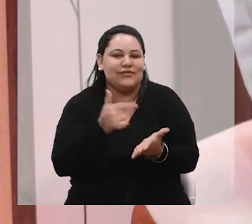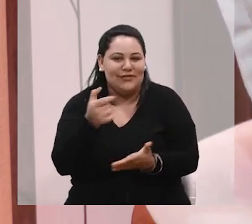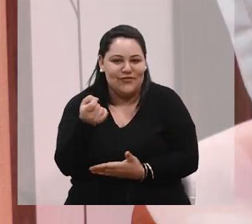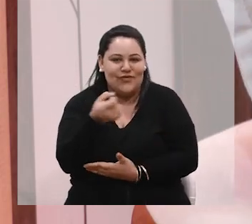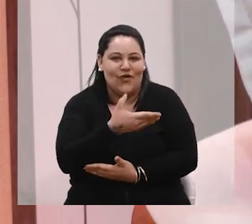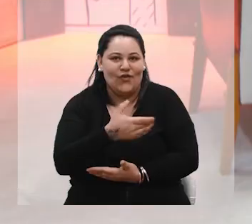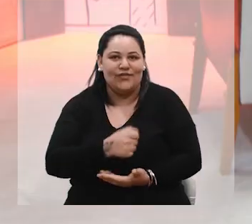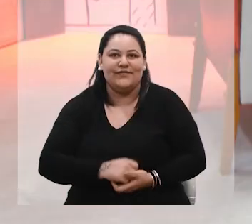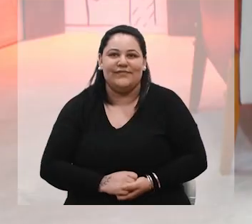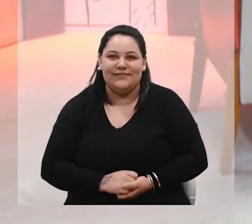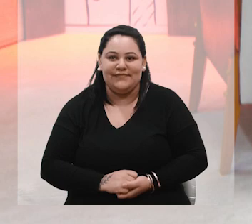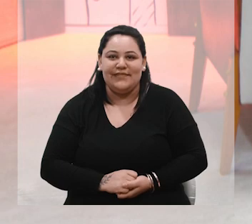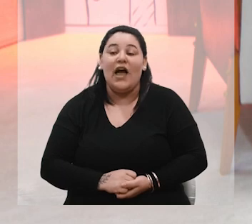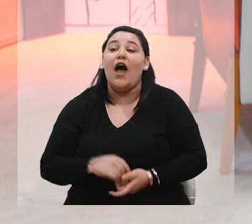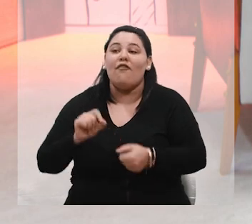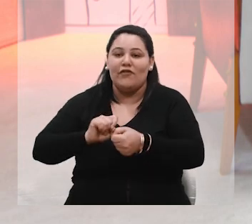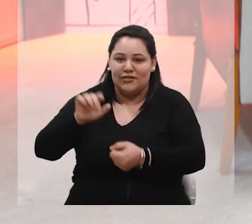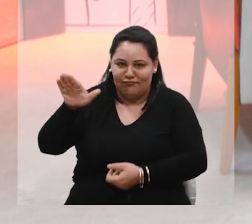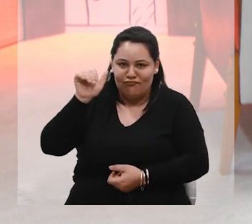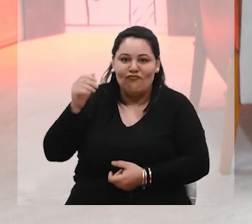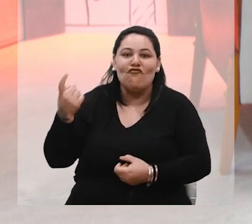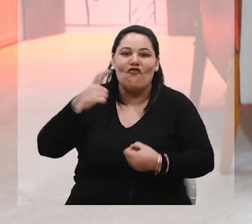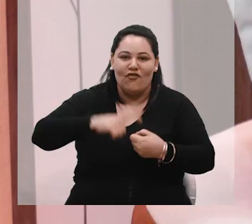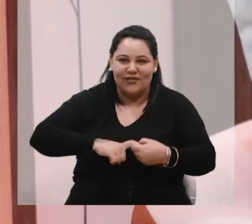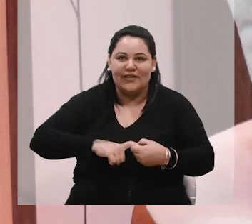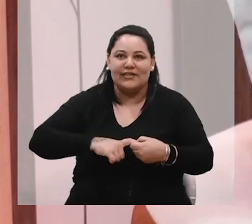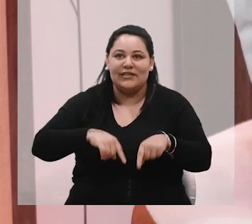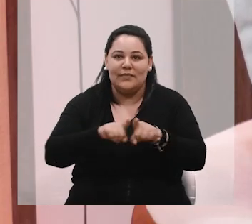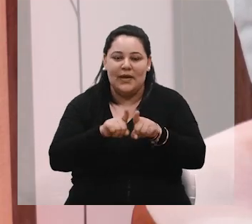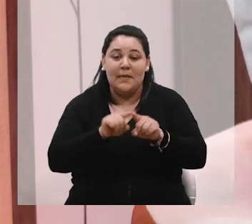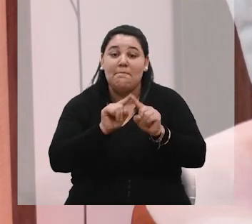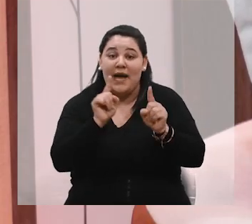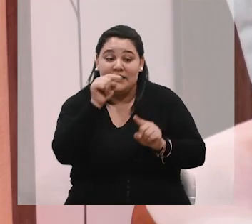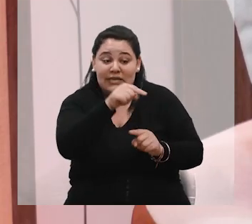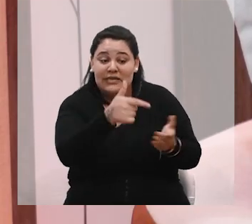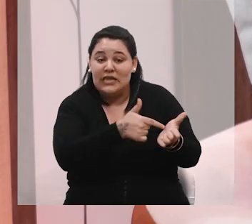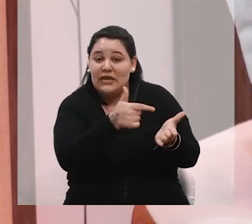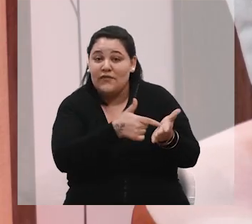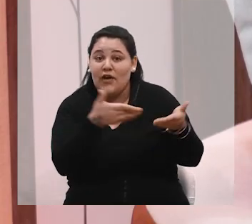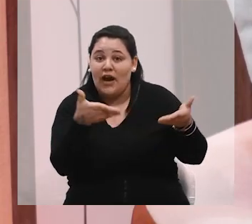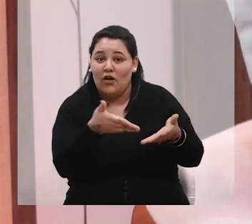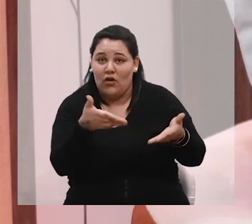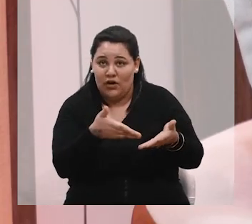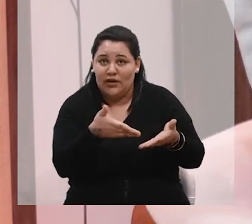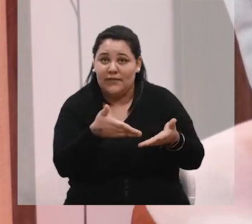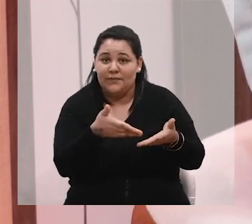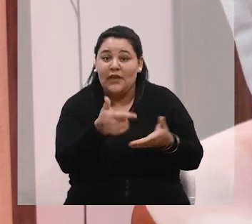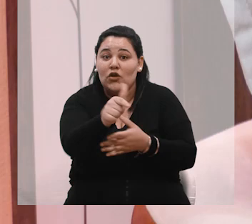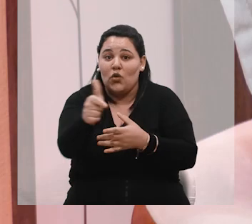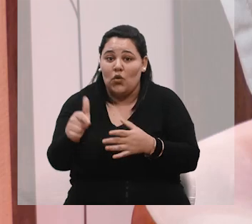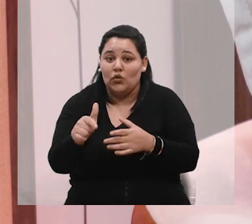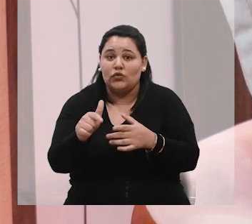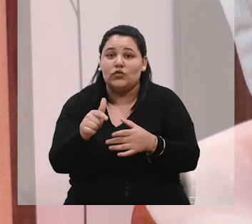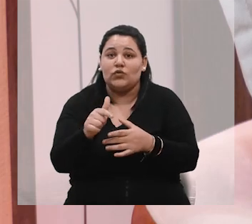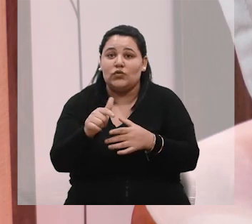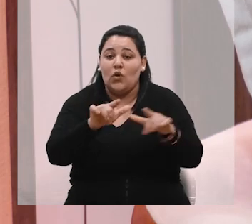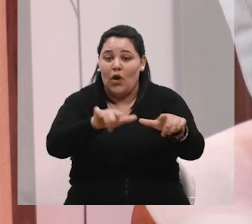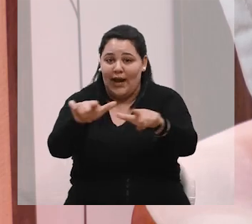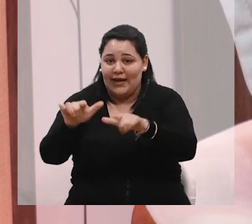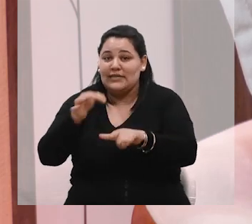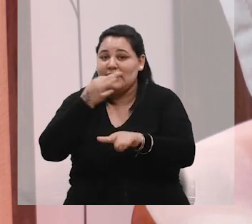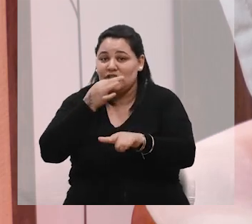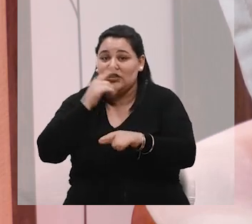legal, tá? já fica o convite para tu retornar. Isso aí, mas dessa obra agora, então eu vou lançar em outros lugares em Caxias agora nos